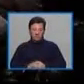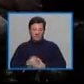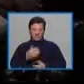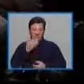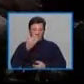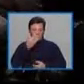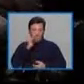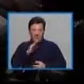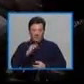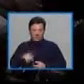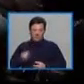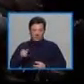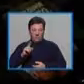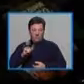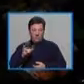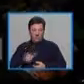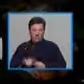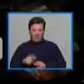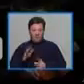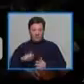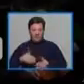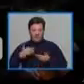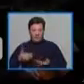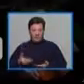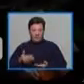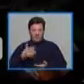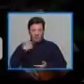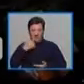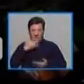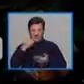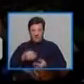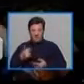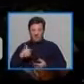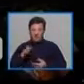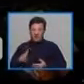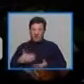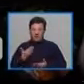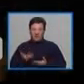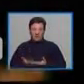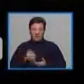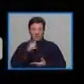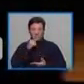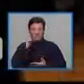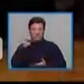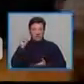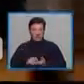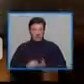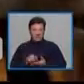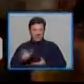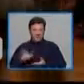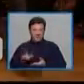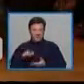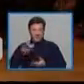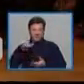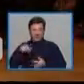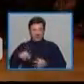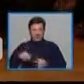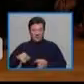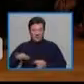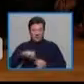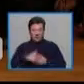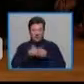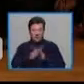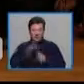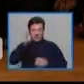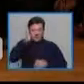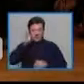Parece, mas não é. A apresentação, a sério, da candidatura ainda não tem data marcada. Mas por aqui,